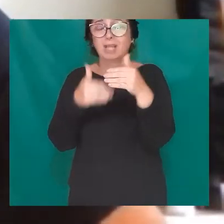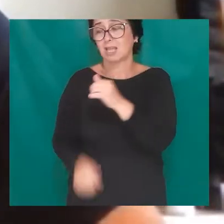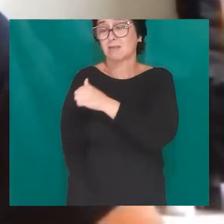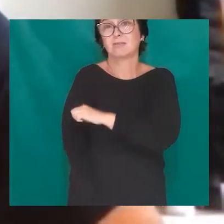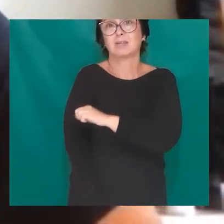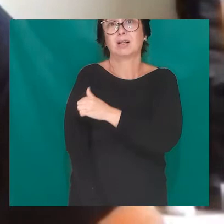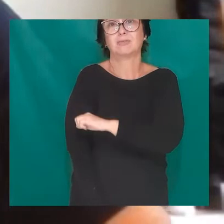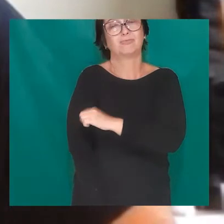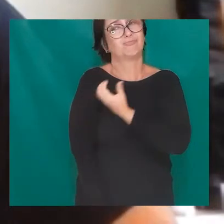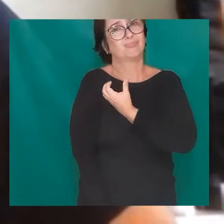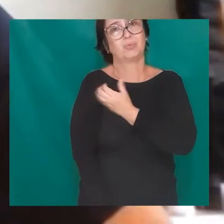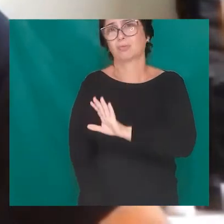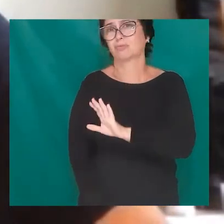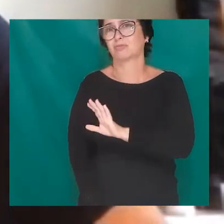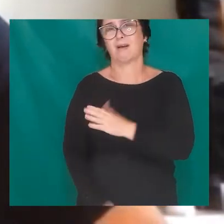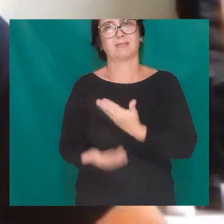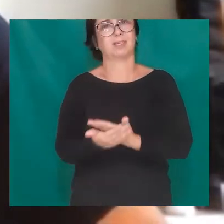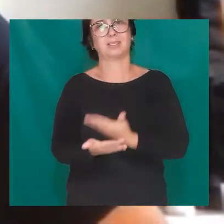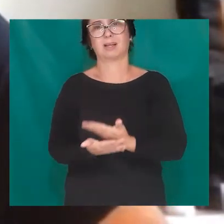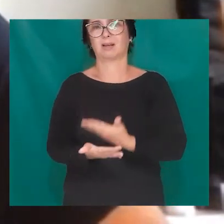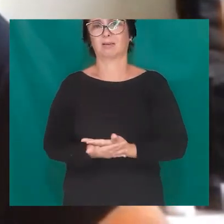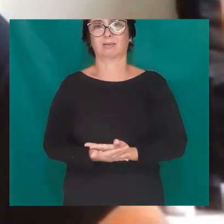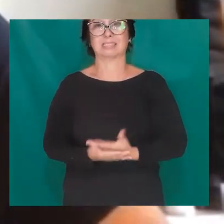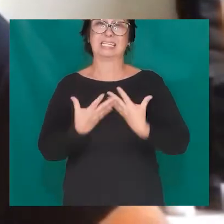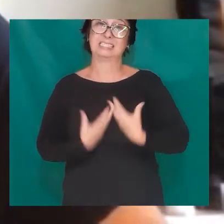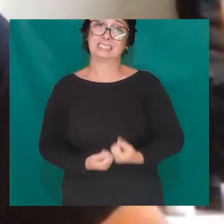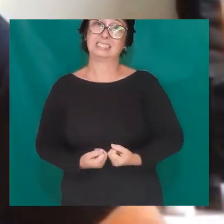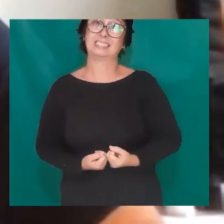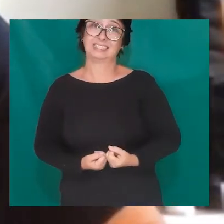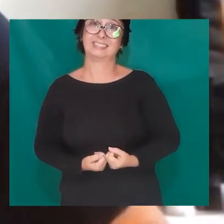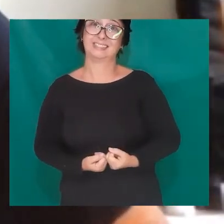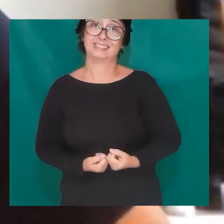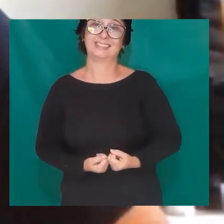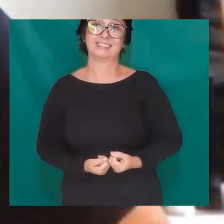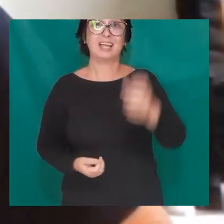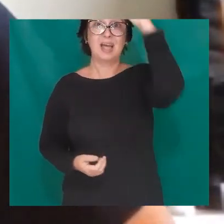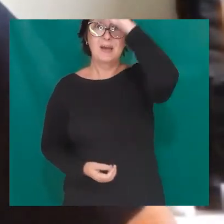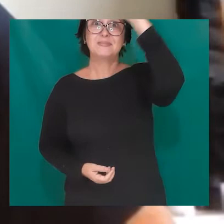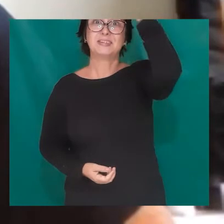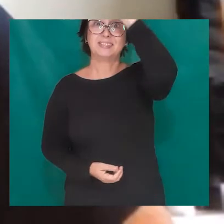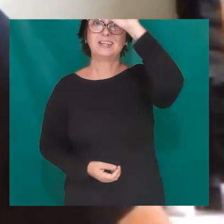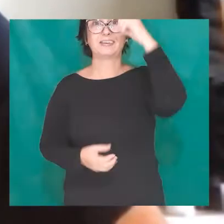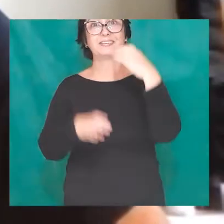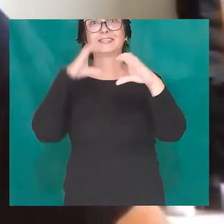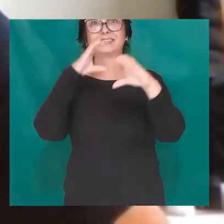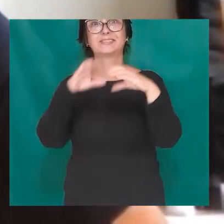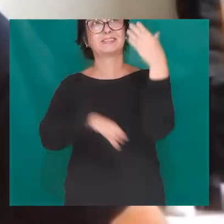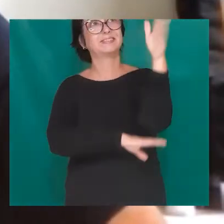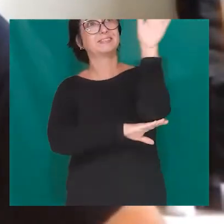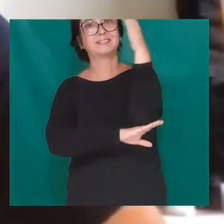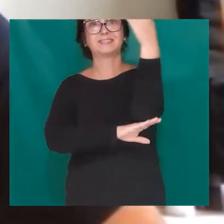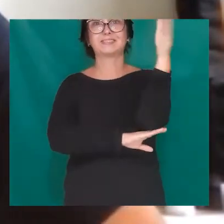alunos, não gostavam também daquelas aulas também. Tudo bem, a gente aprendeu a cantar o hino, cantar os hinos, né, alguns